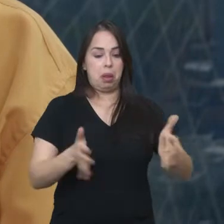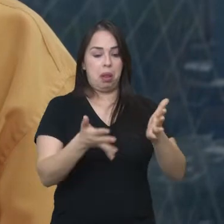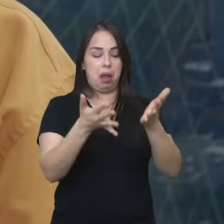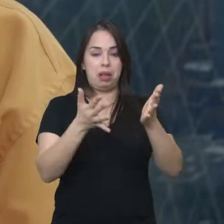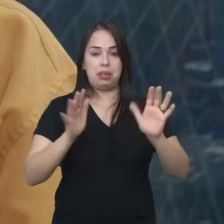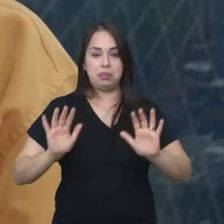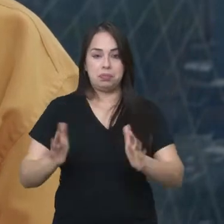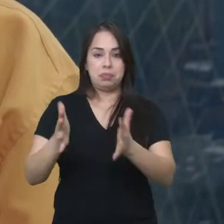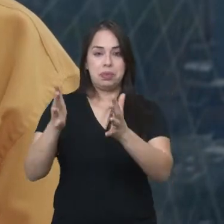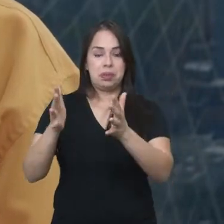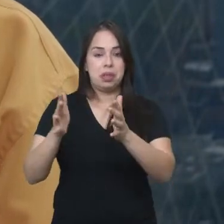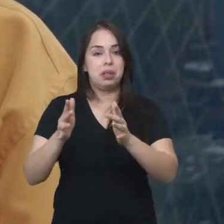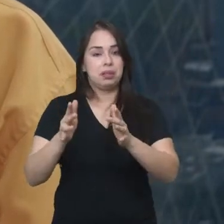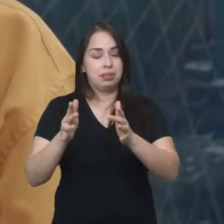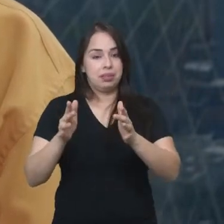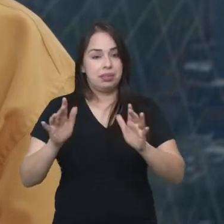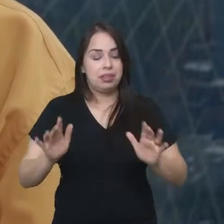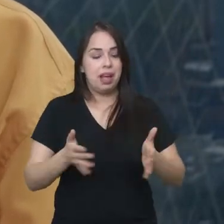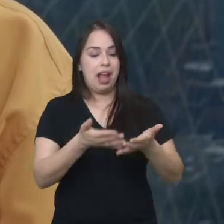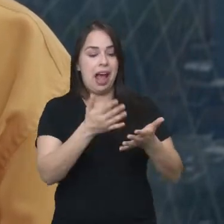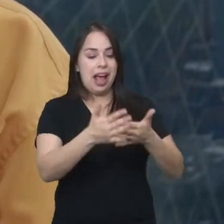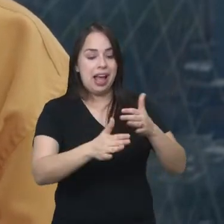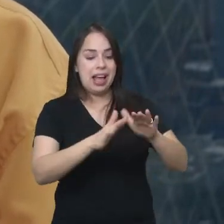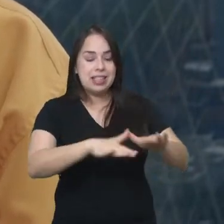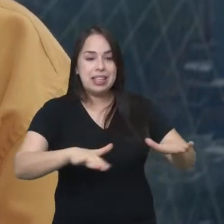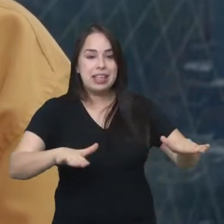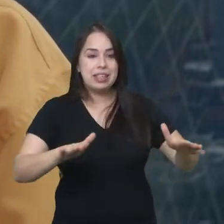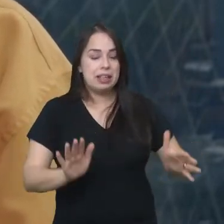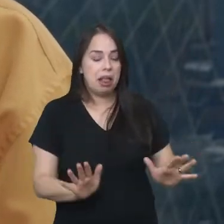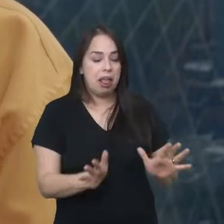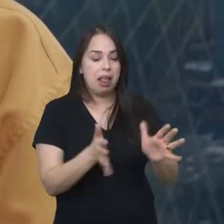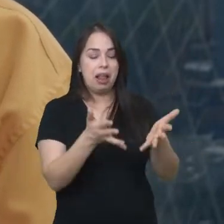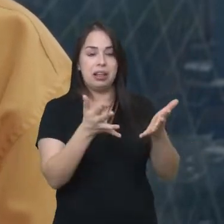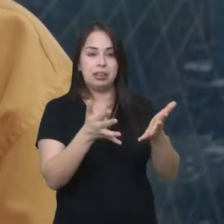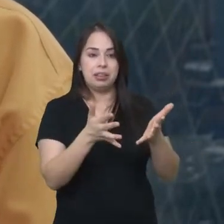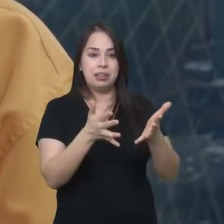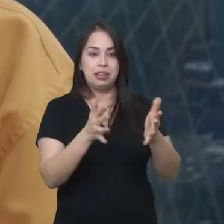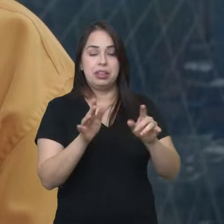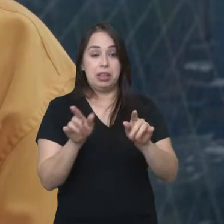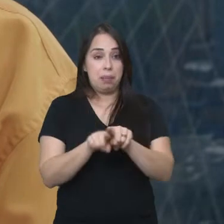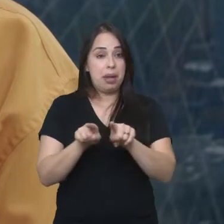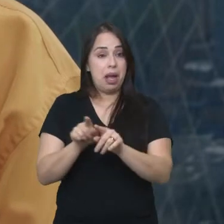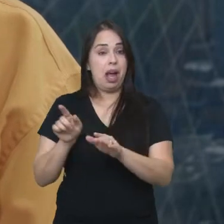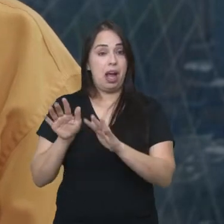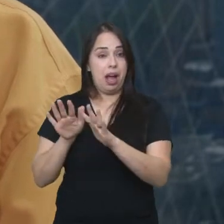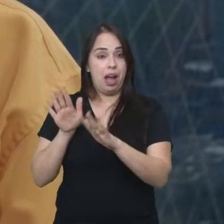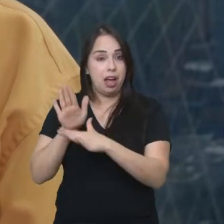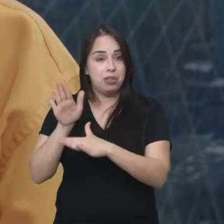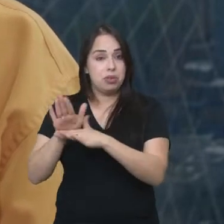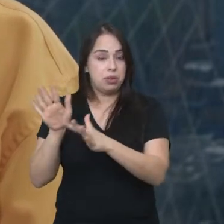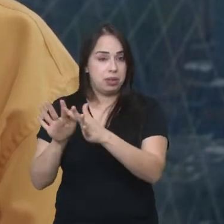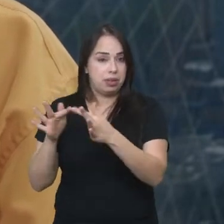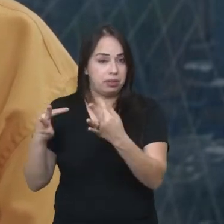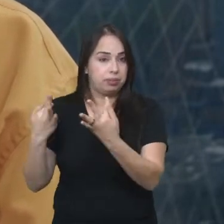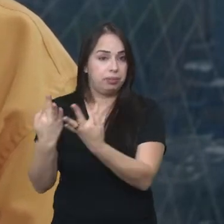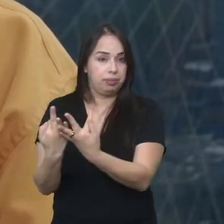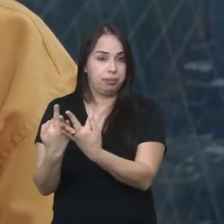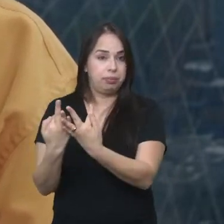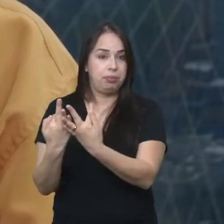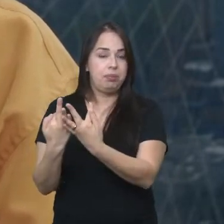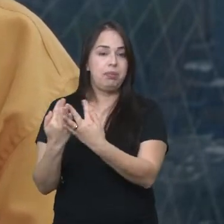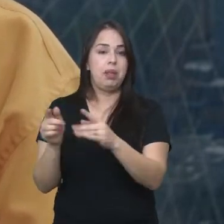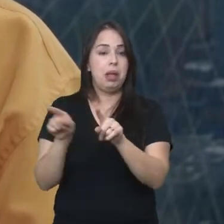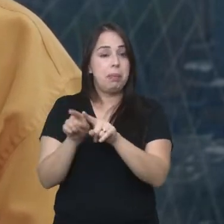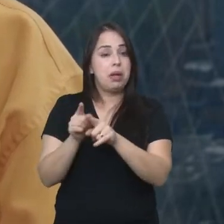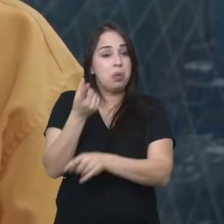da primeira infância, motivando essas crianças a não se colocarem em situação de risco, ajudando essas famílias, né, a complementarem a questão da